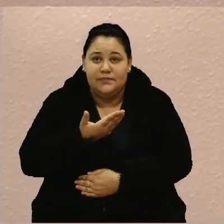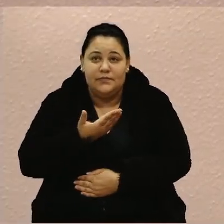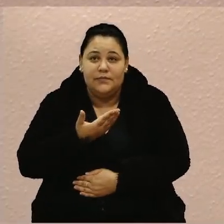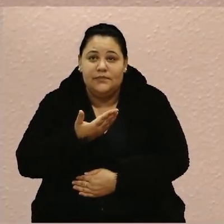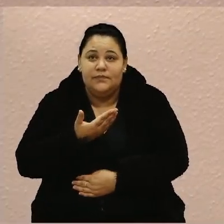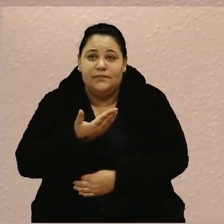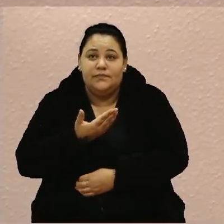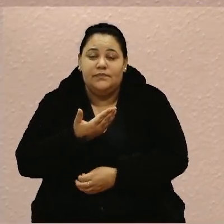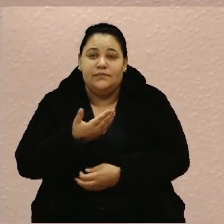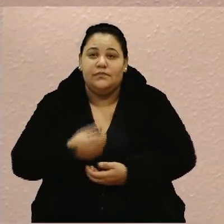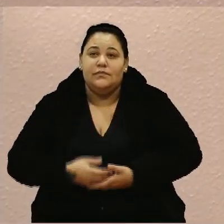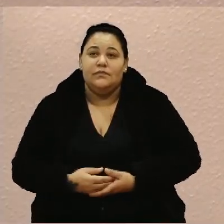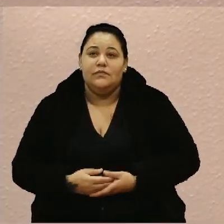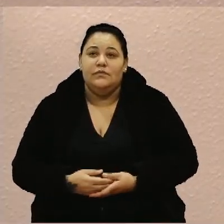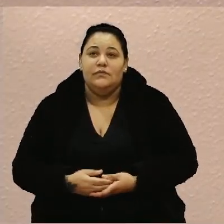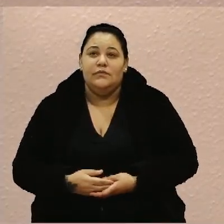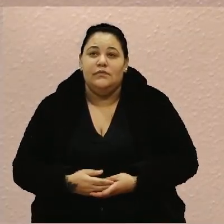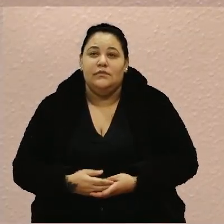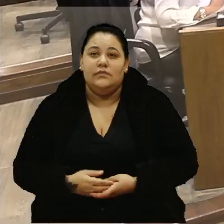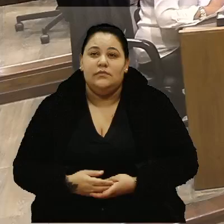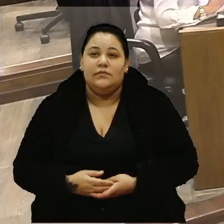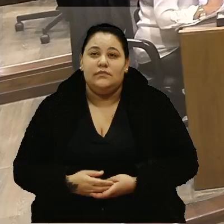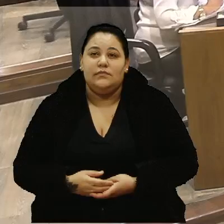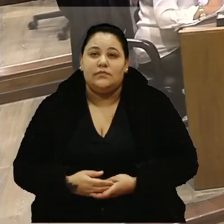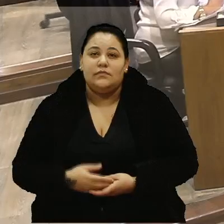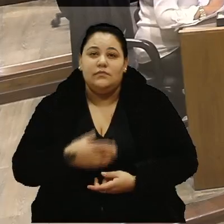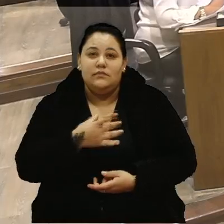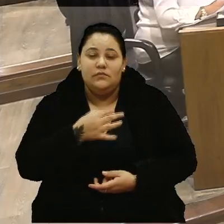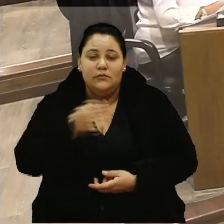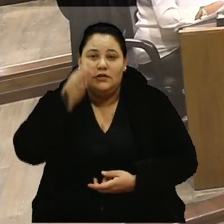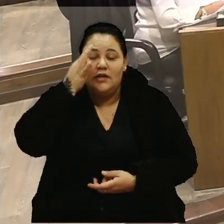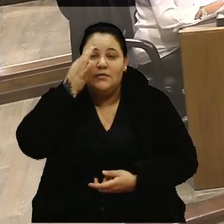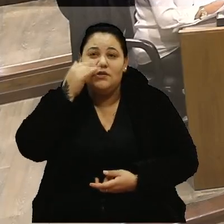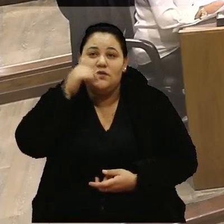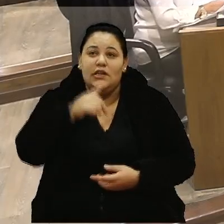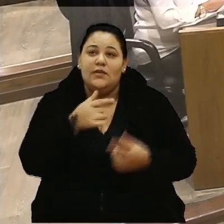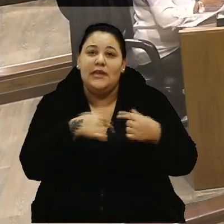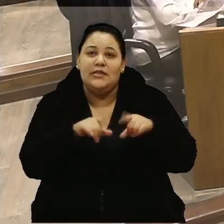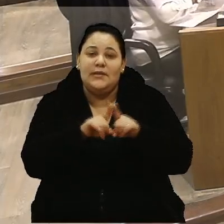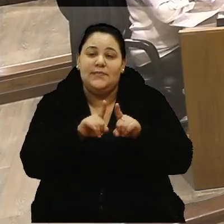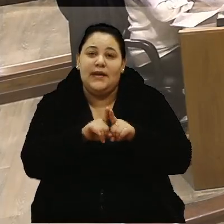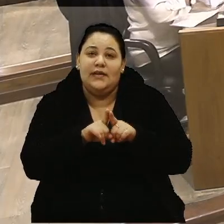vereador. Eu estava presente na Assembleia ontem.